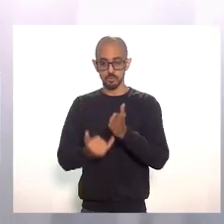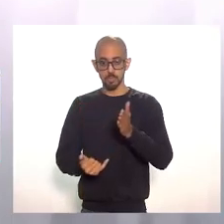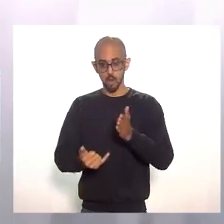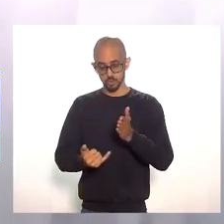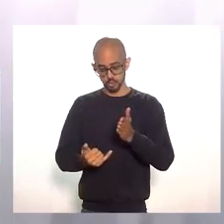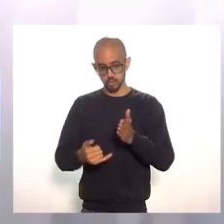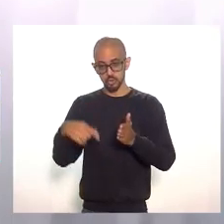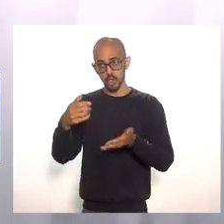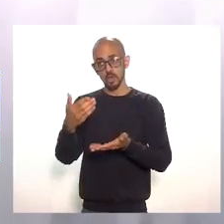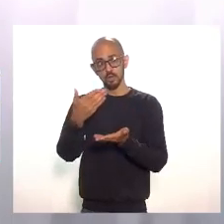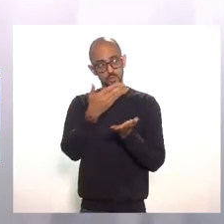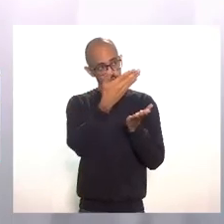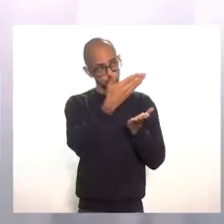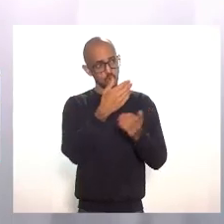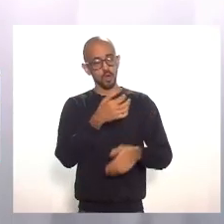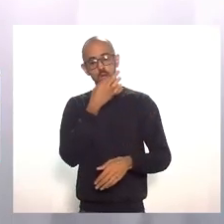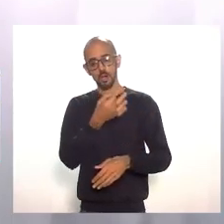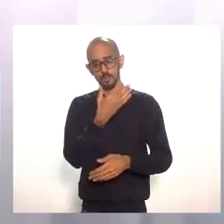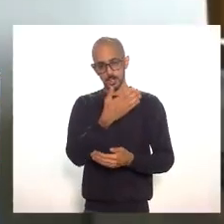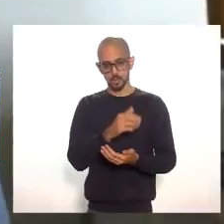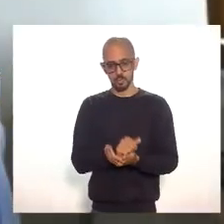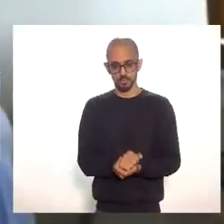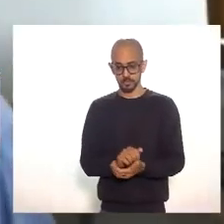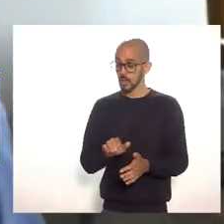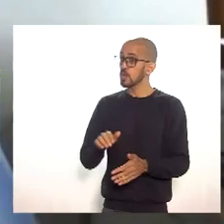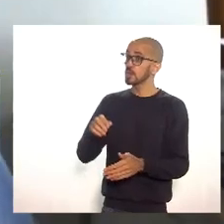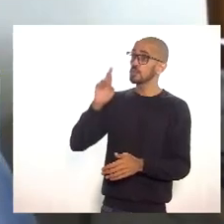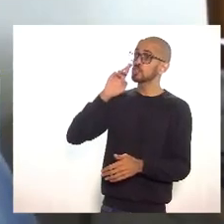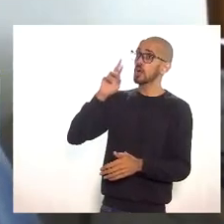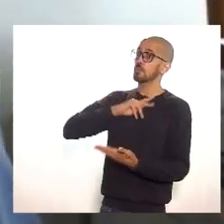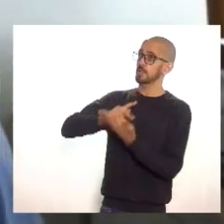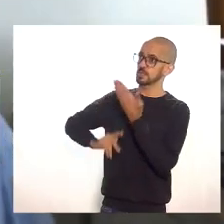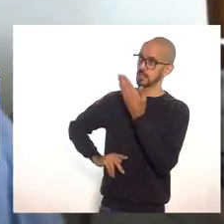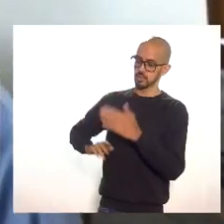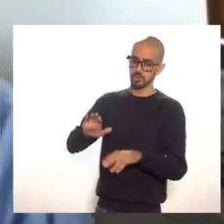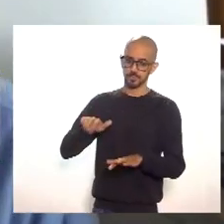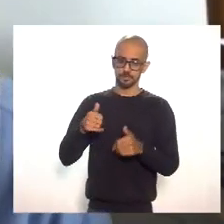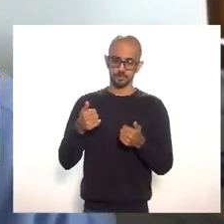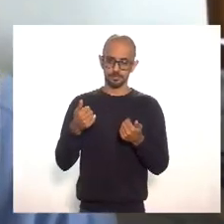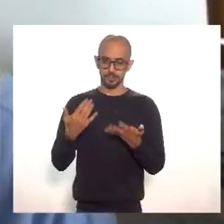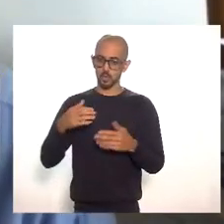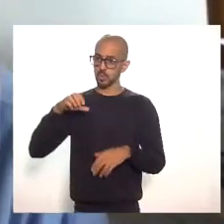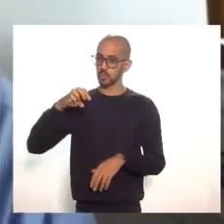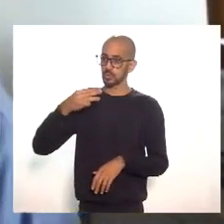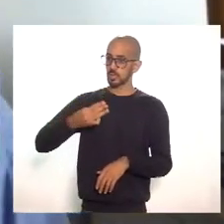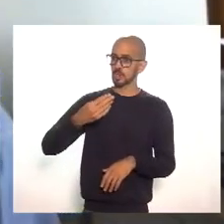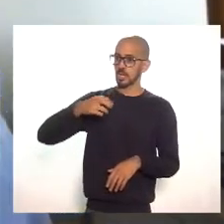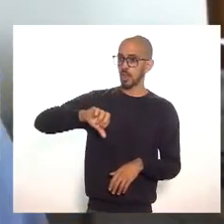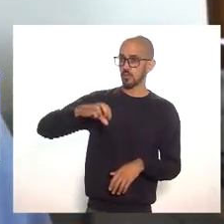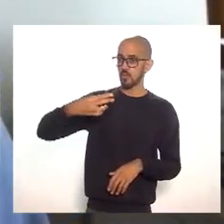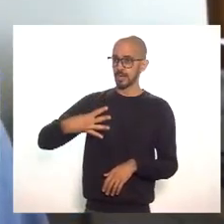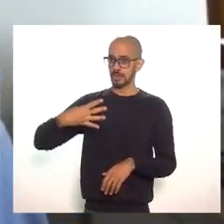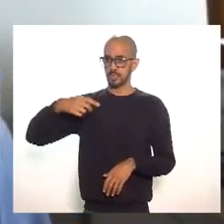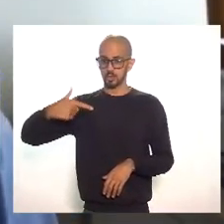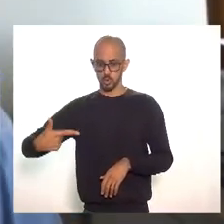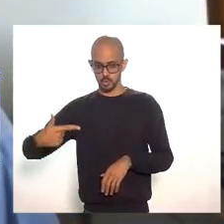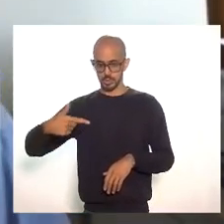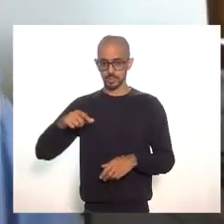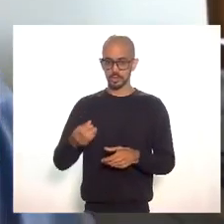Excelência, para emitir o parecer. Senhora presidente, 3942 internaliza os